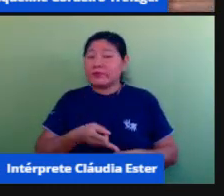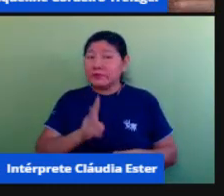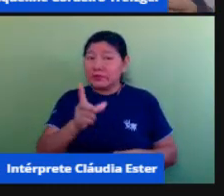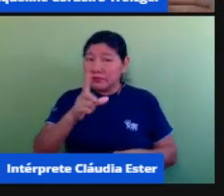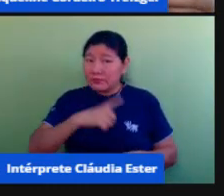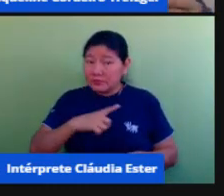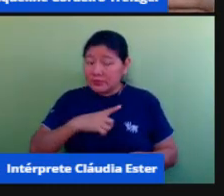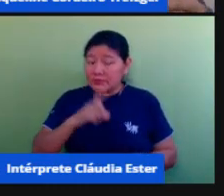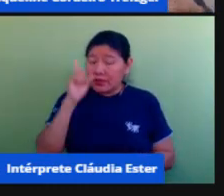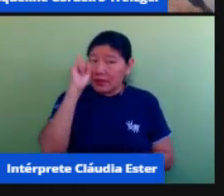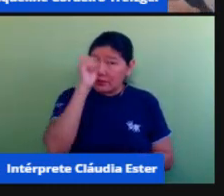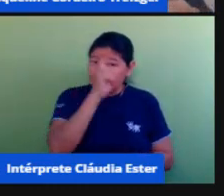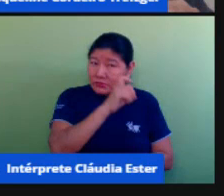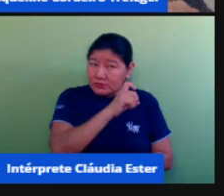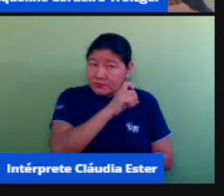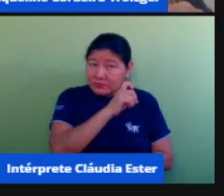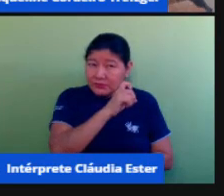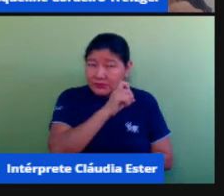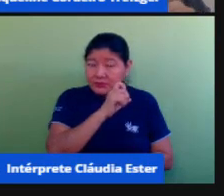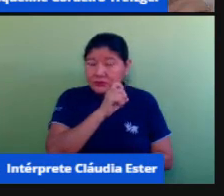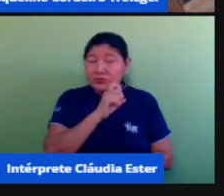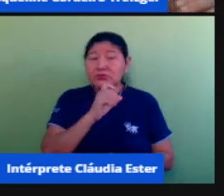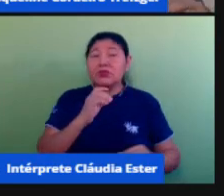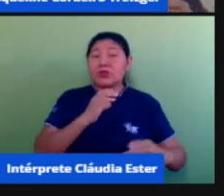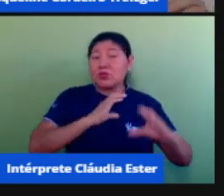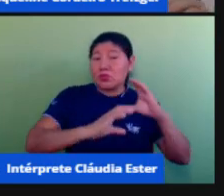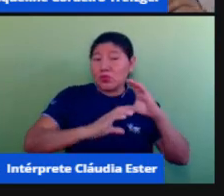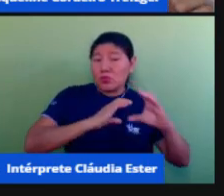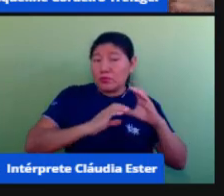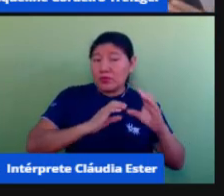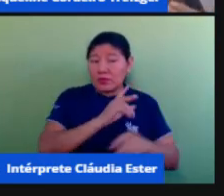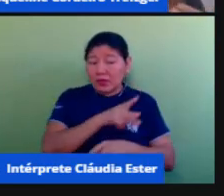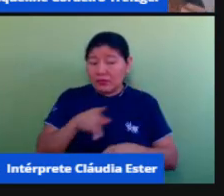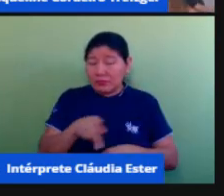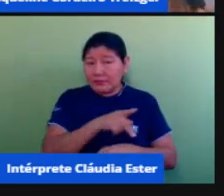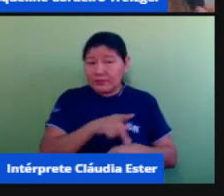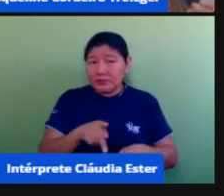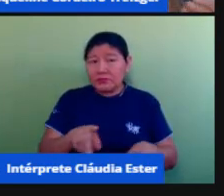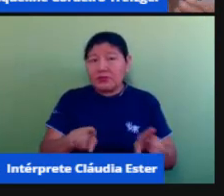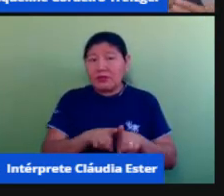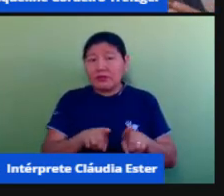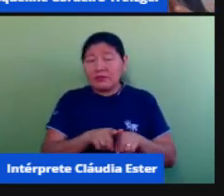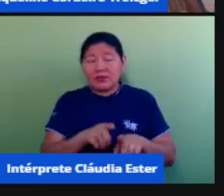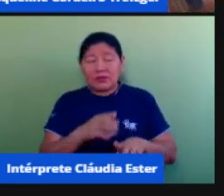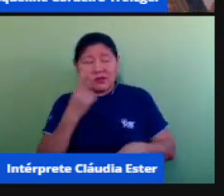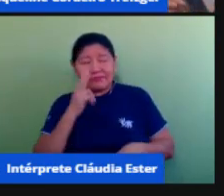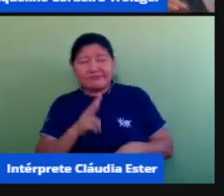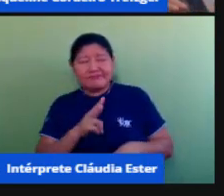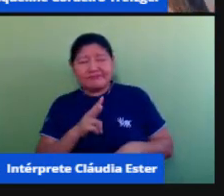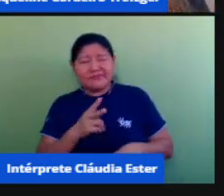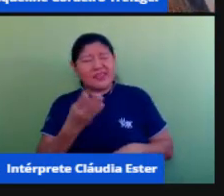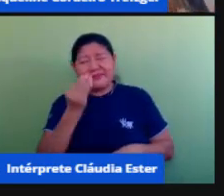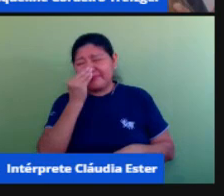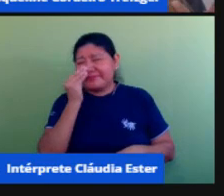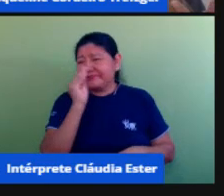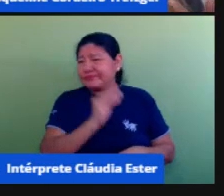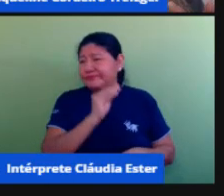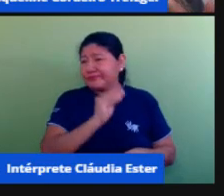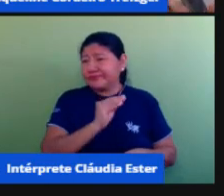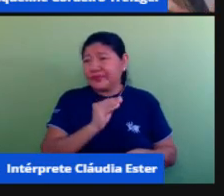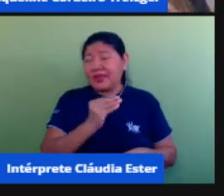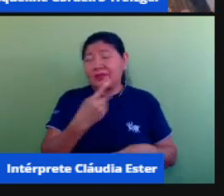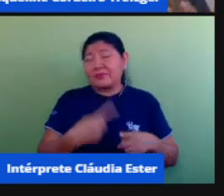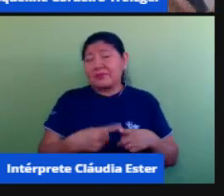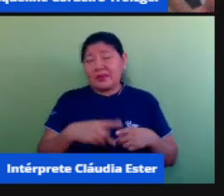em se comunicar com o professor, muitas vezes a aprendizagem acaba passando desapercebida, porque o aluno tem a